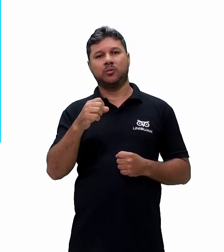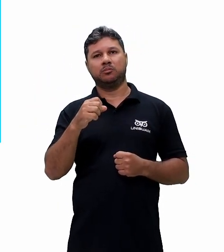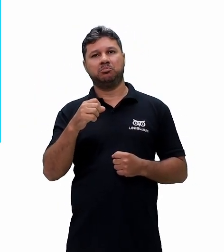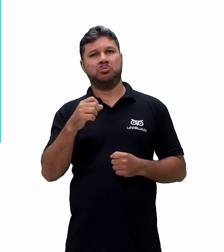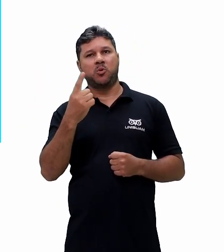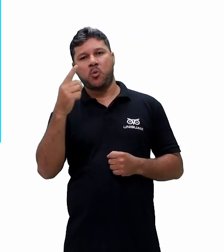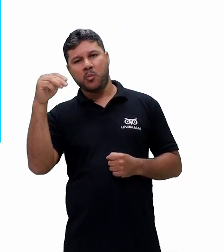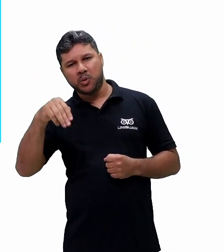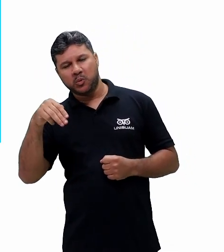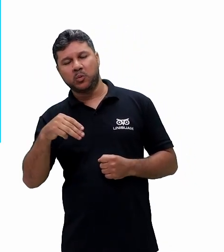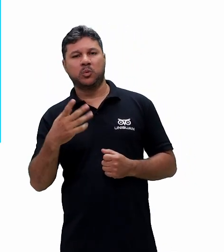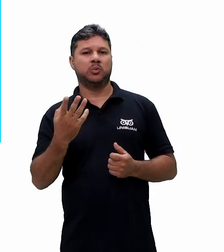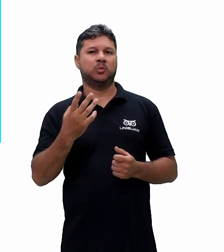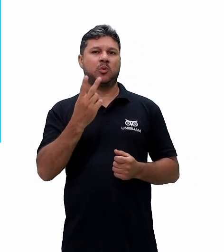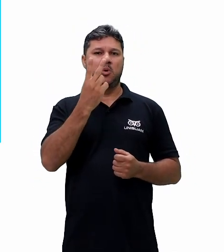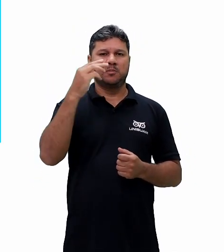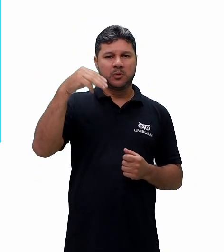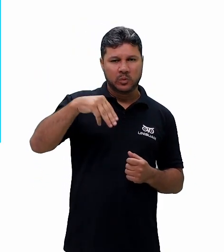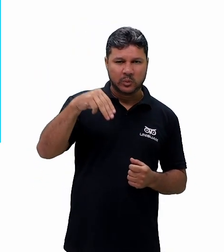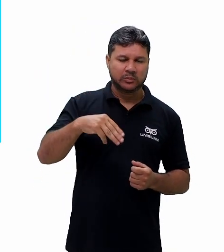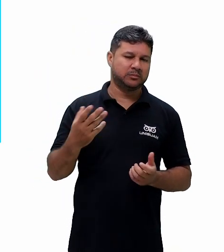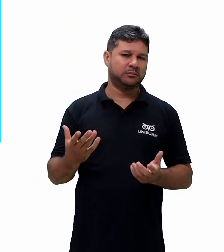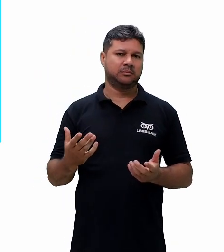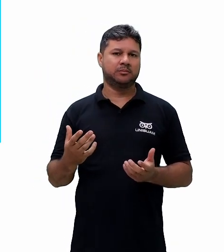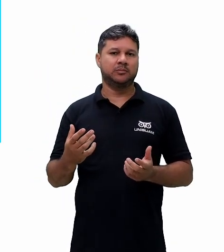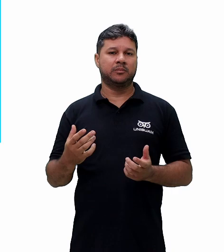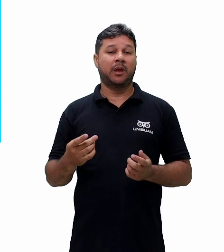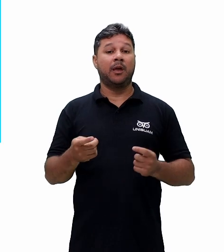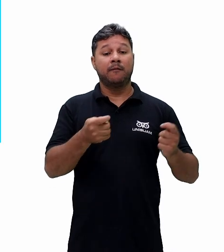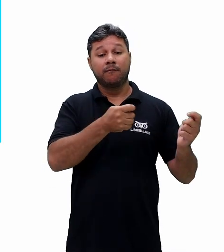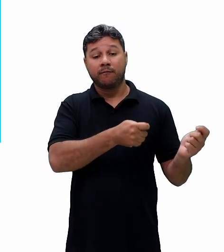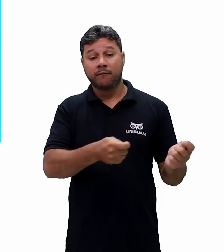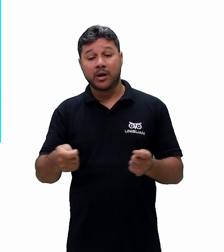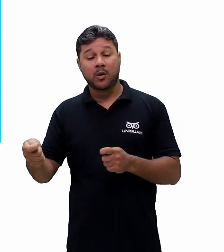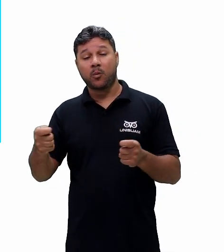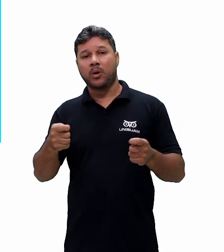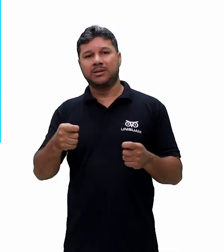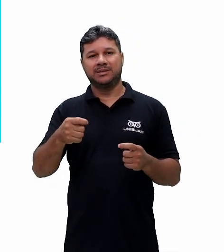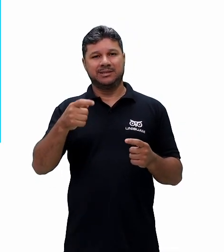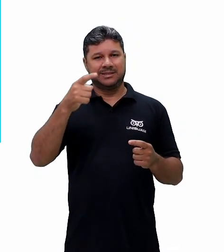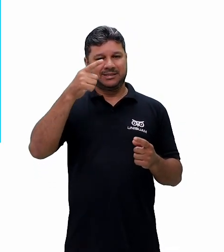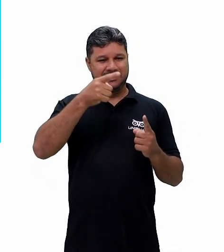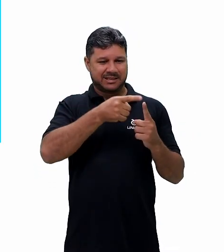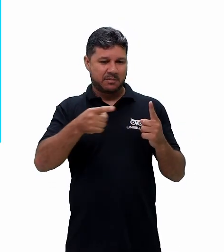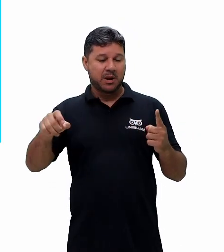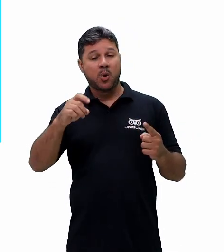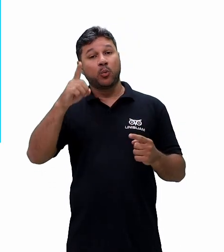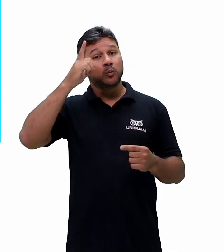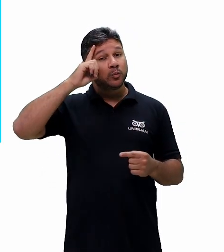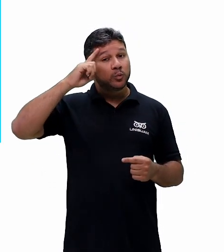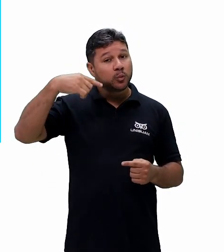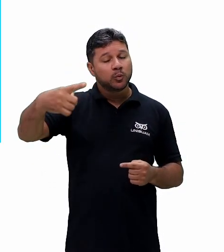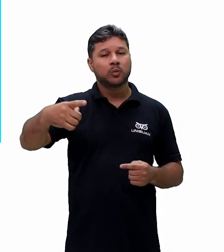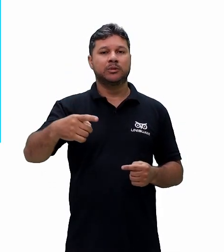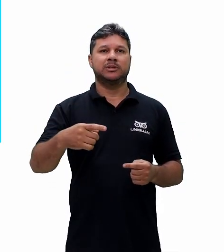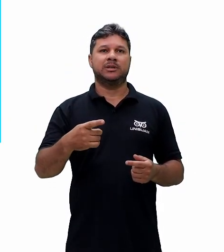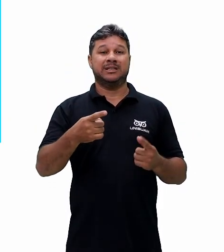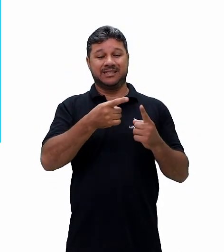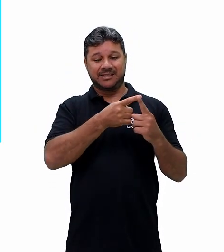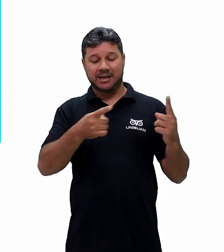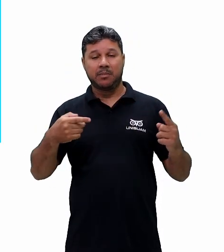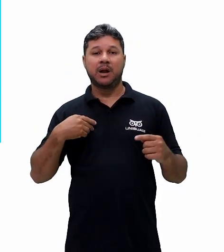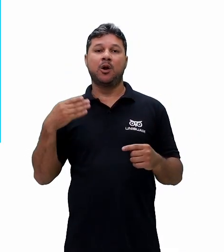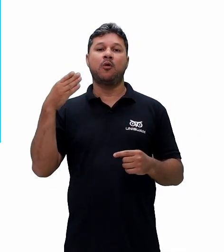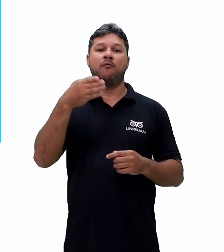segundos, 5 segundos, 30 segundos, 1 minuto, 2 minutos? Frequência semanal ou diária: quantas vezes